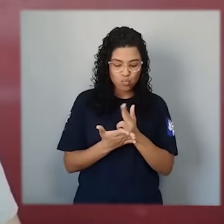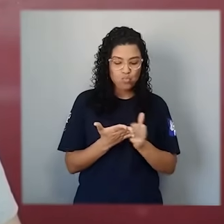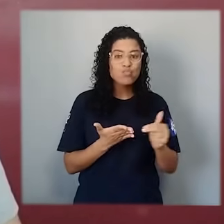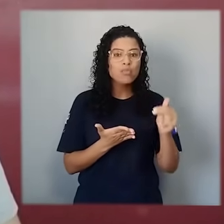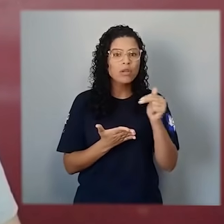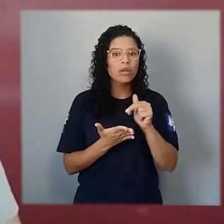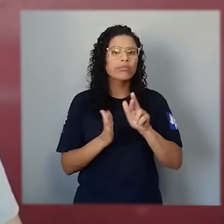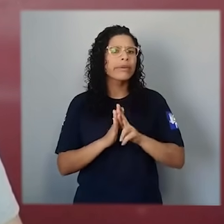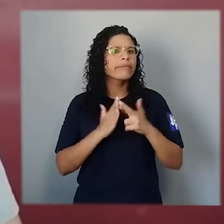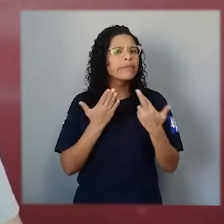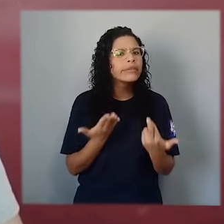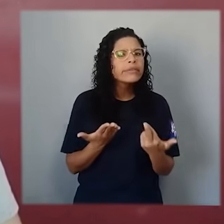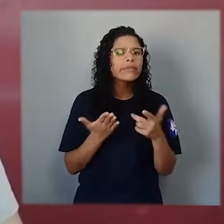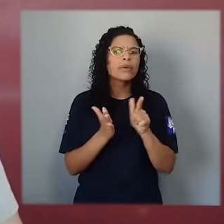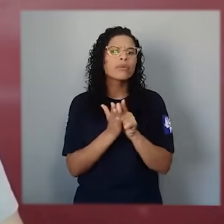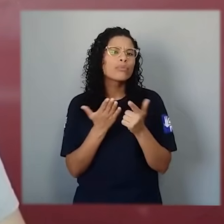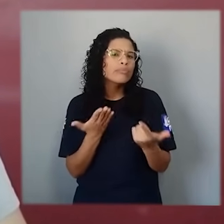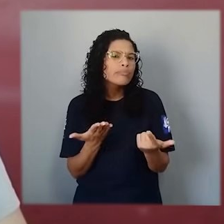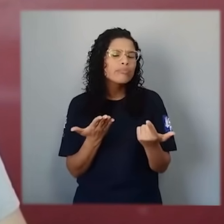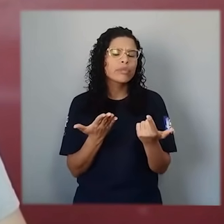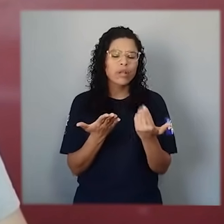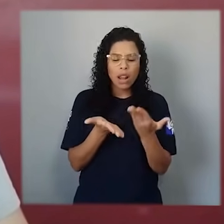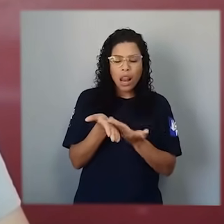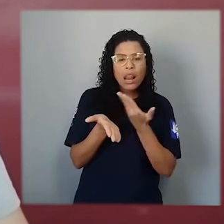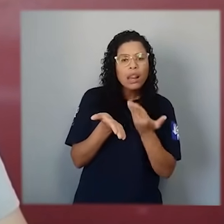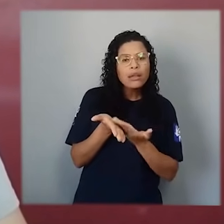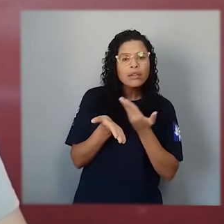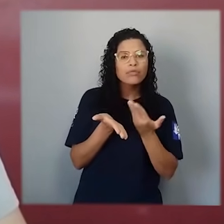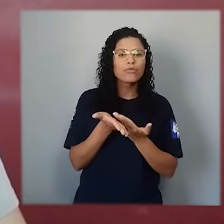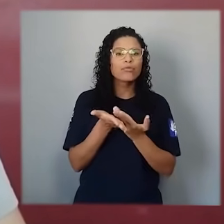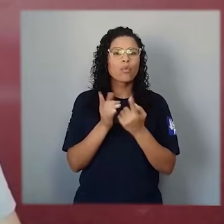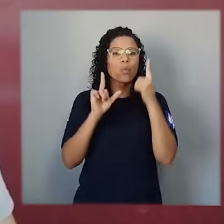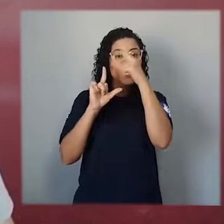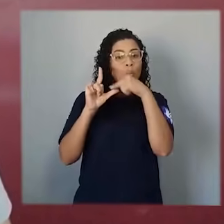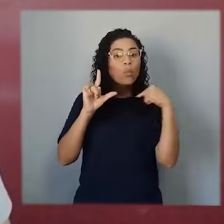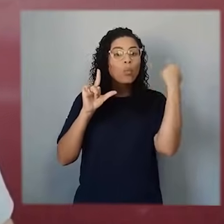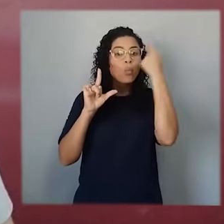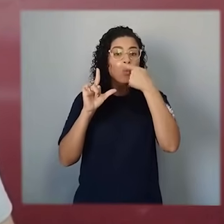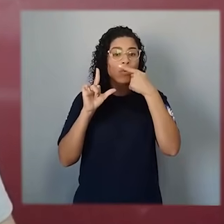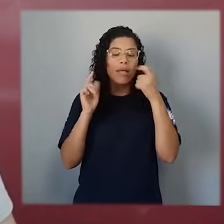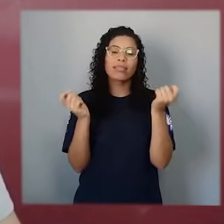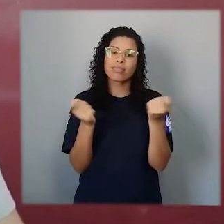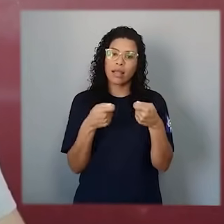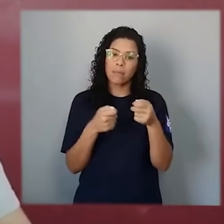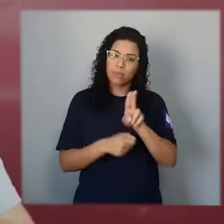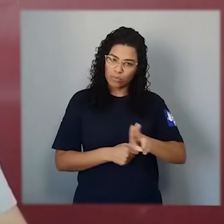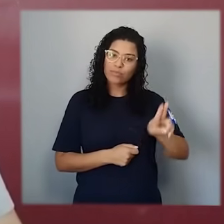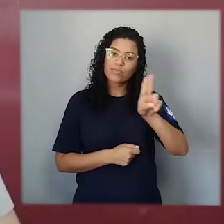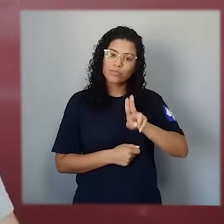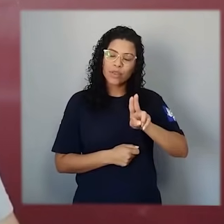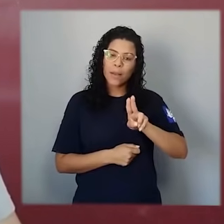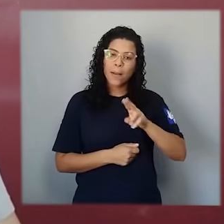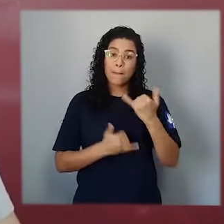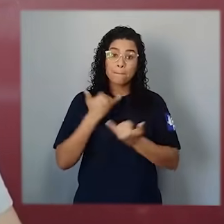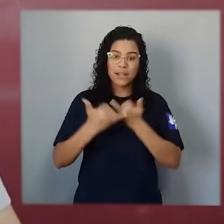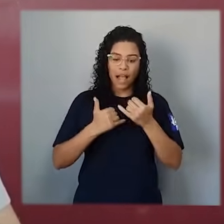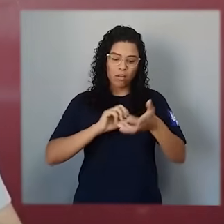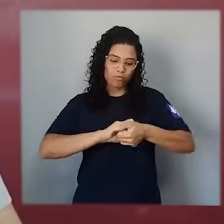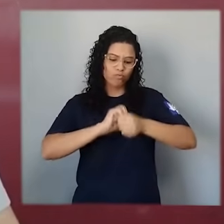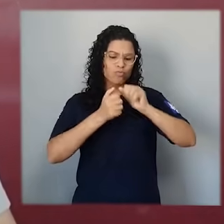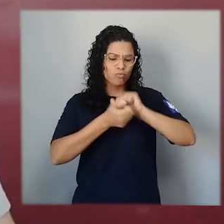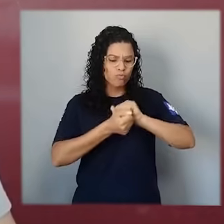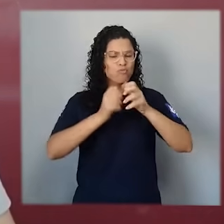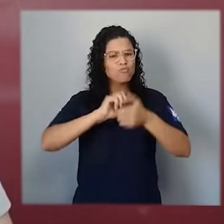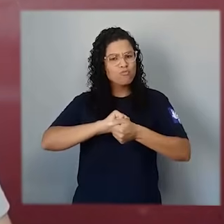de uma revista, de um jornal, de um livro que tenha um rosto que você possa usar e vai brincar de amassar,